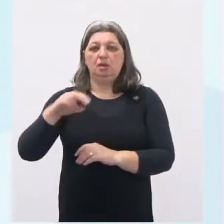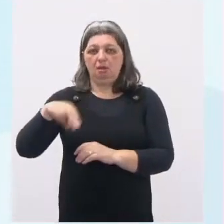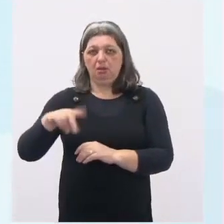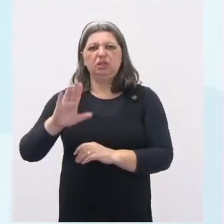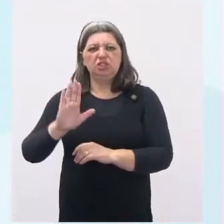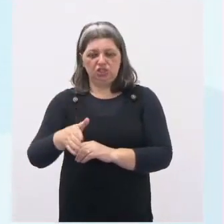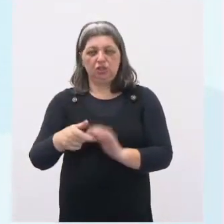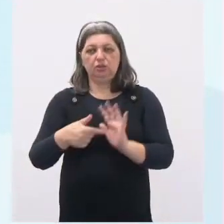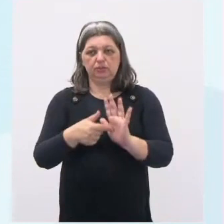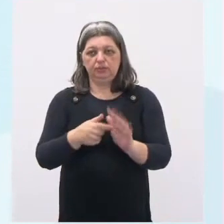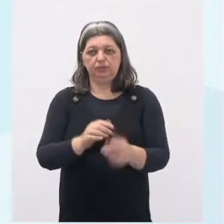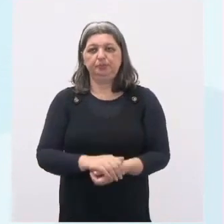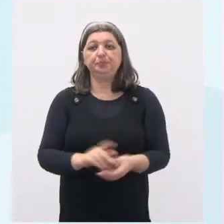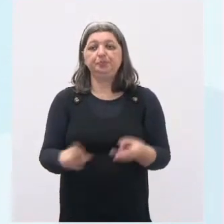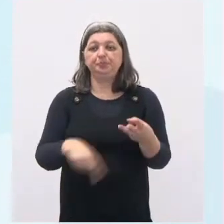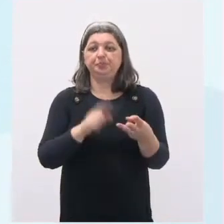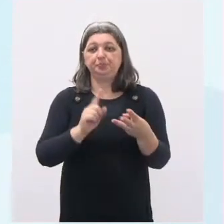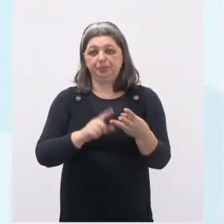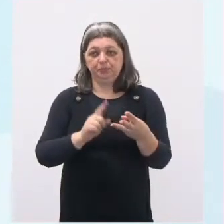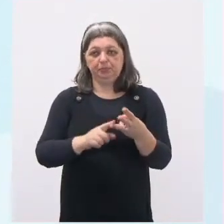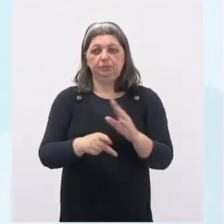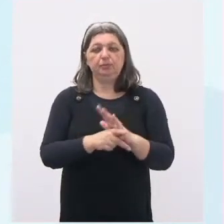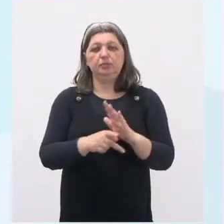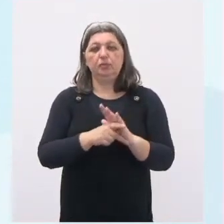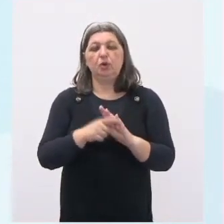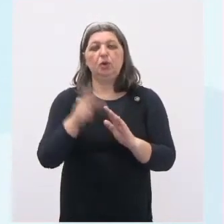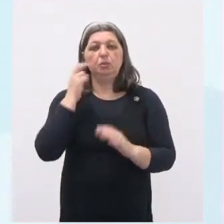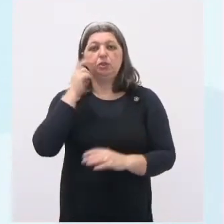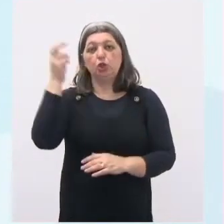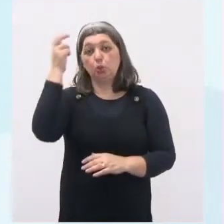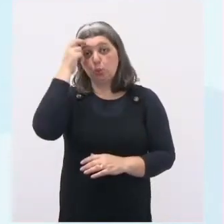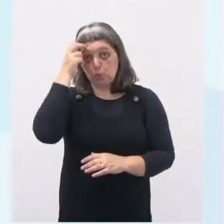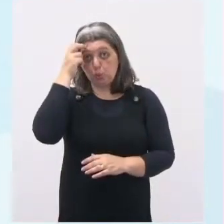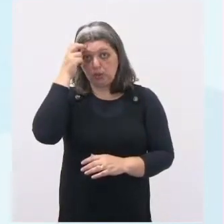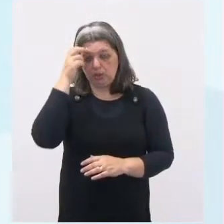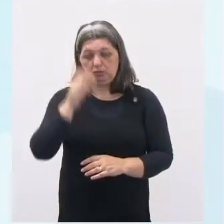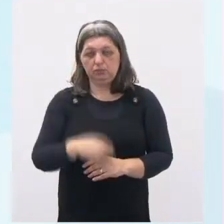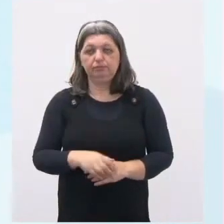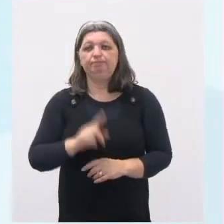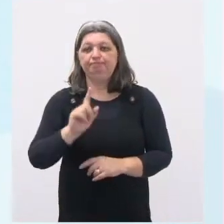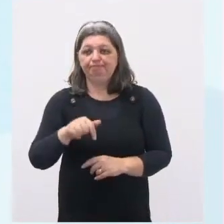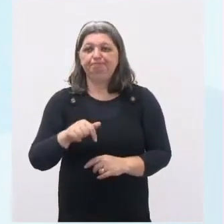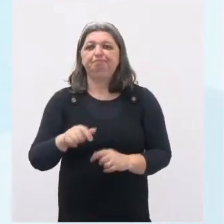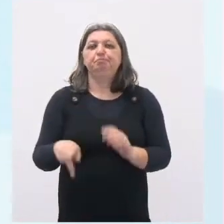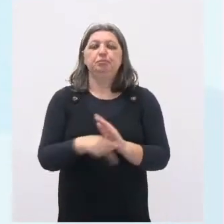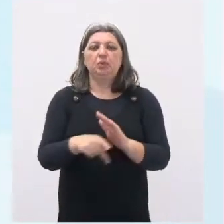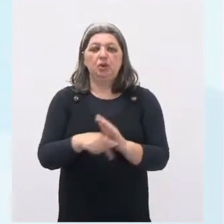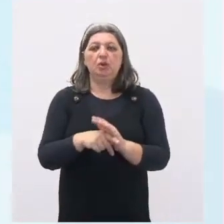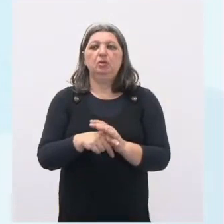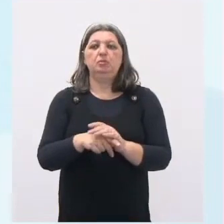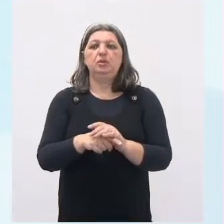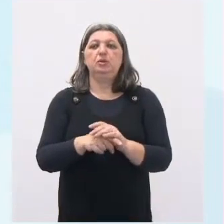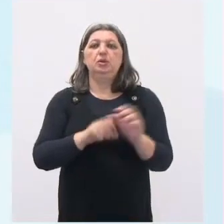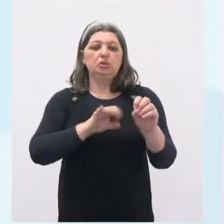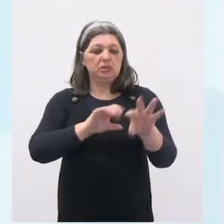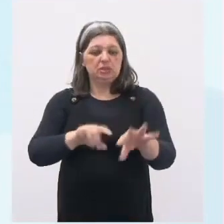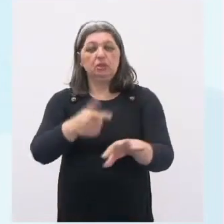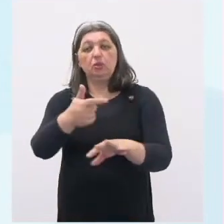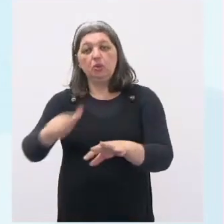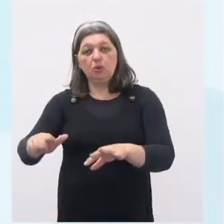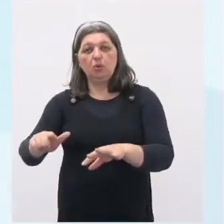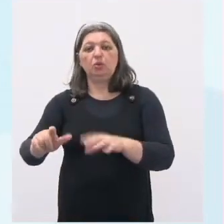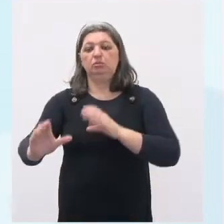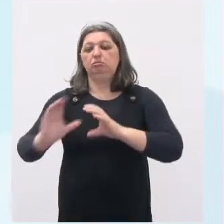crítico. Também a questão do repertório cultural, né? Isso é um arcabouço importante, ampliação do repertório, conhecendo outros tipos